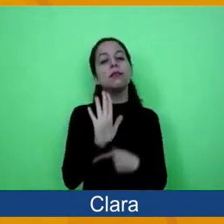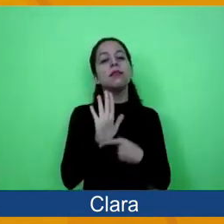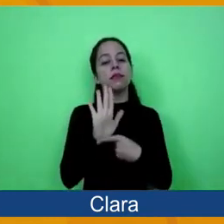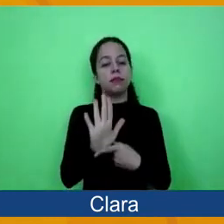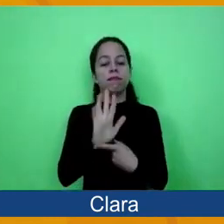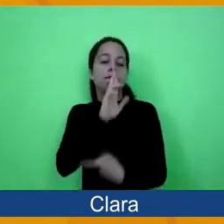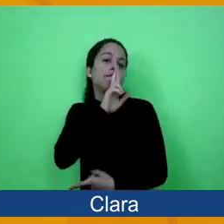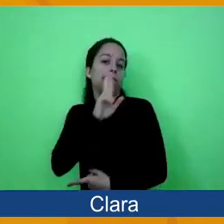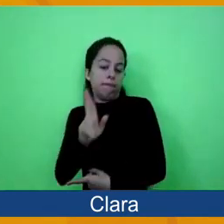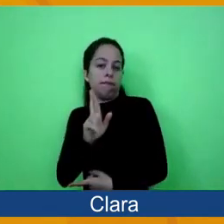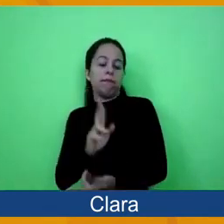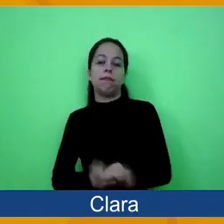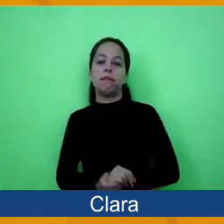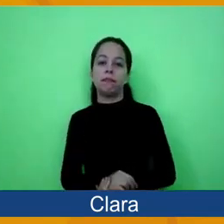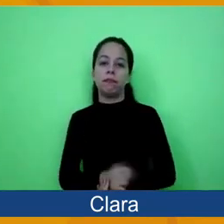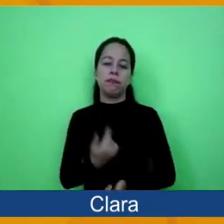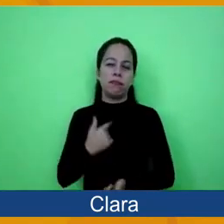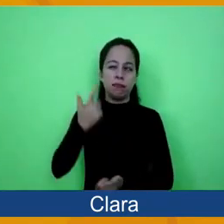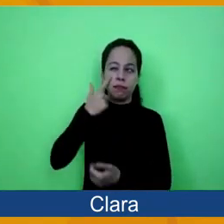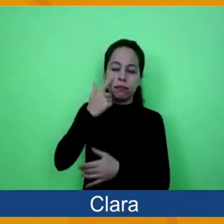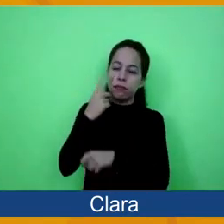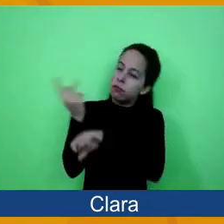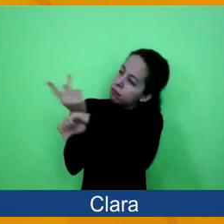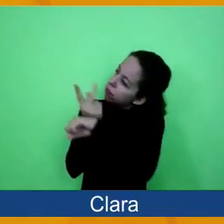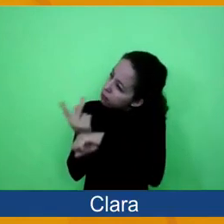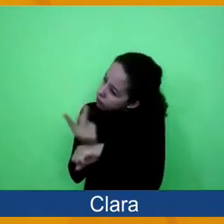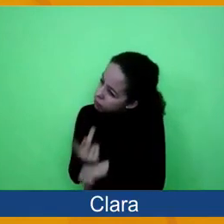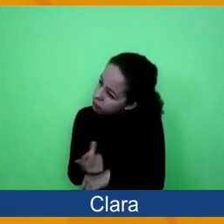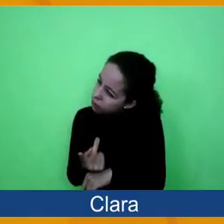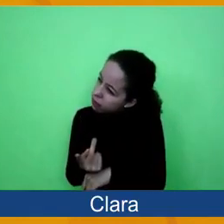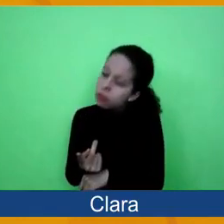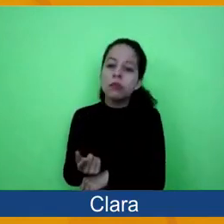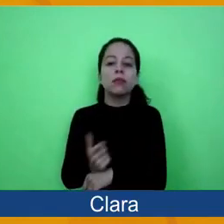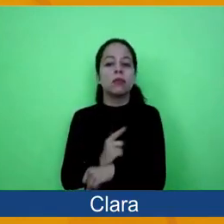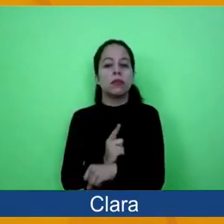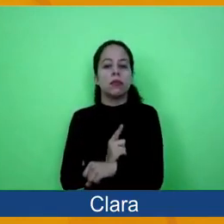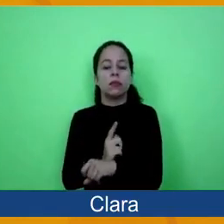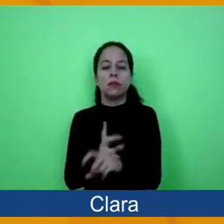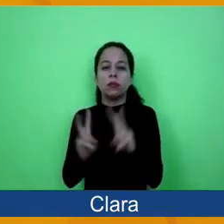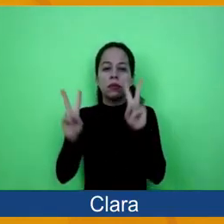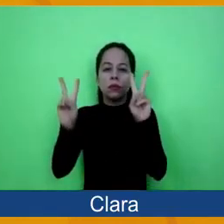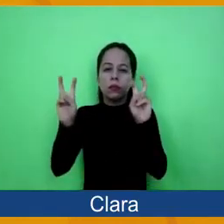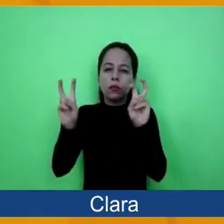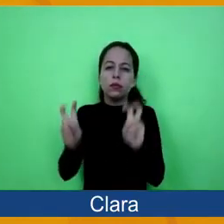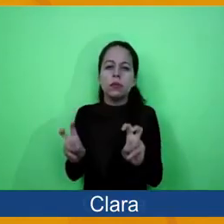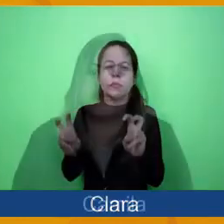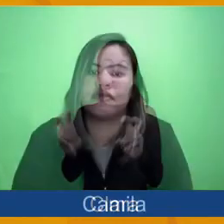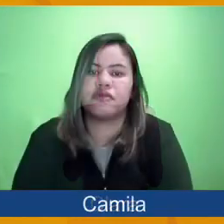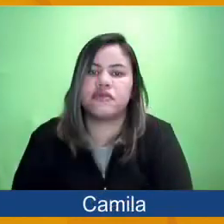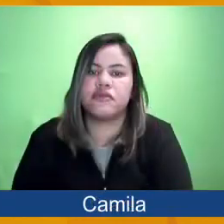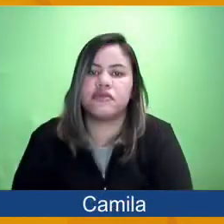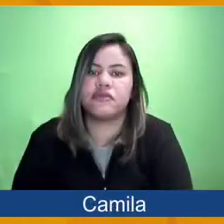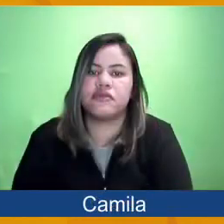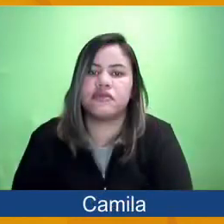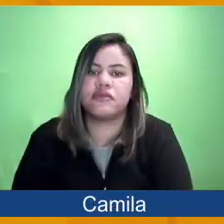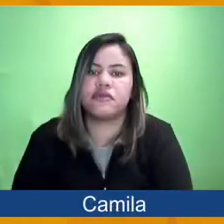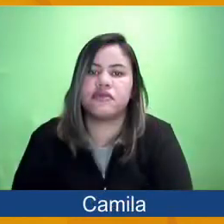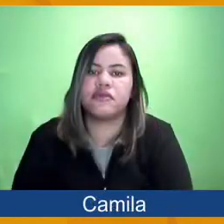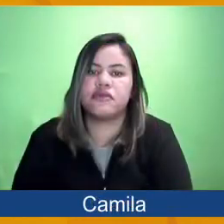Bom, deixa eu ver. Tem a questão sobre o desmatamento, né, nos anos mais recentes